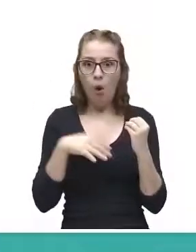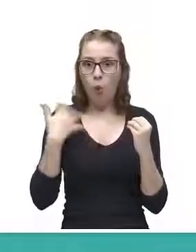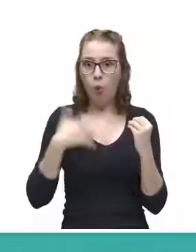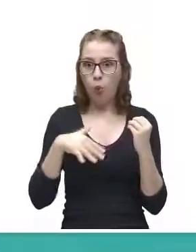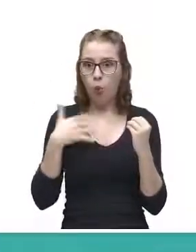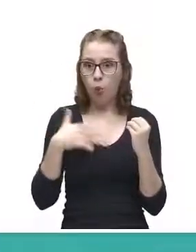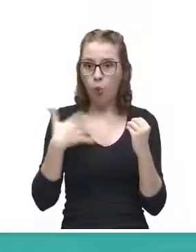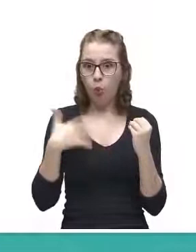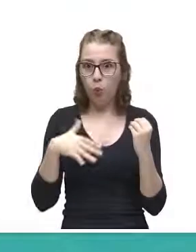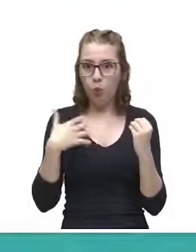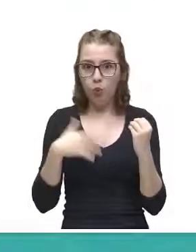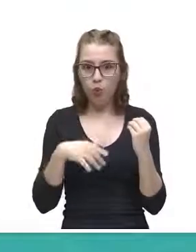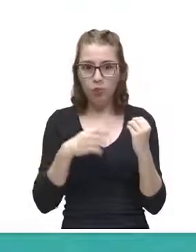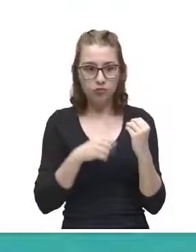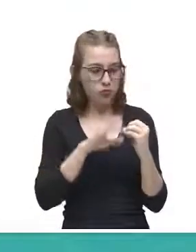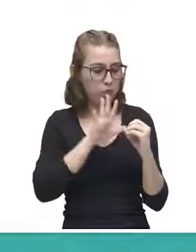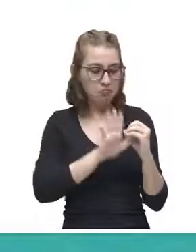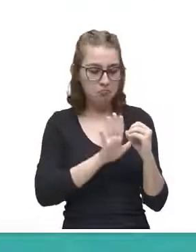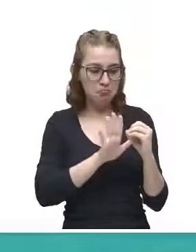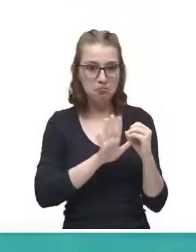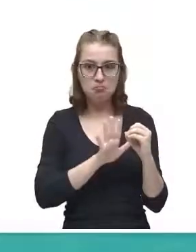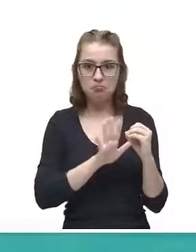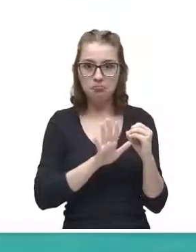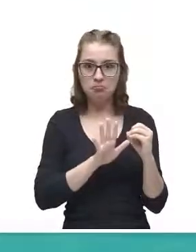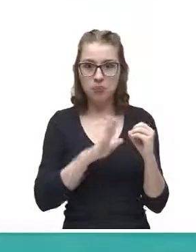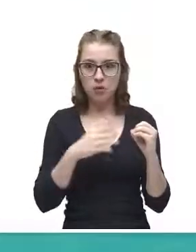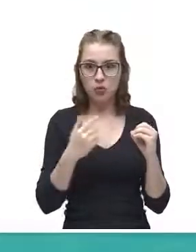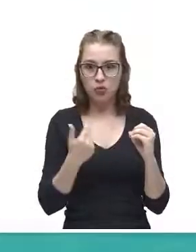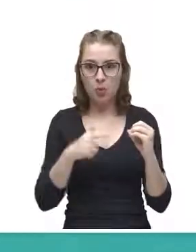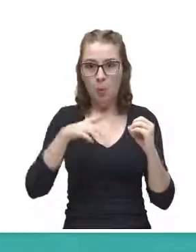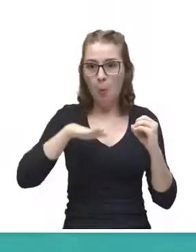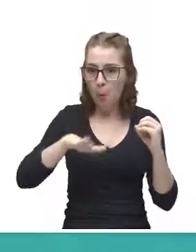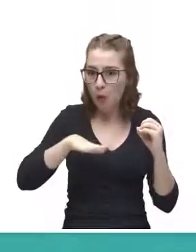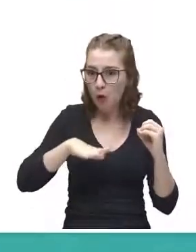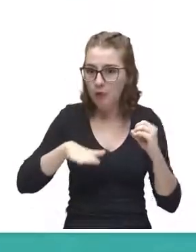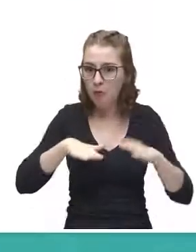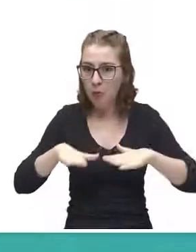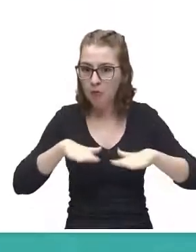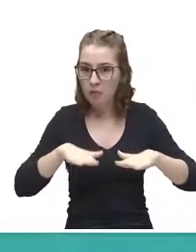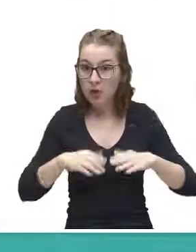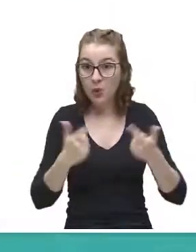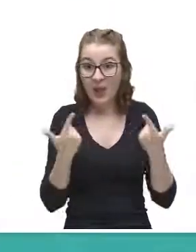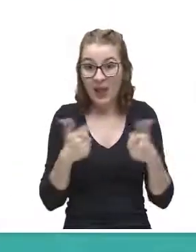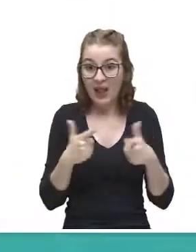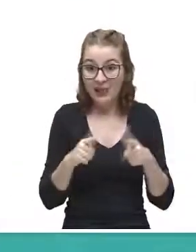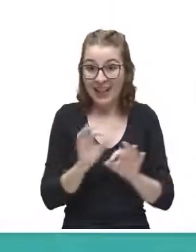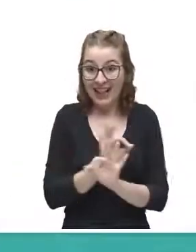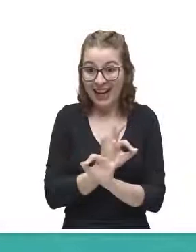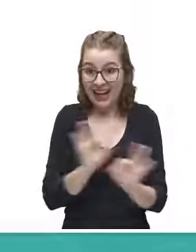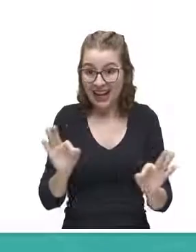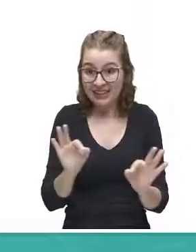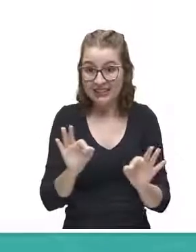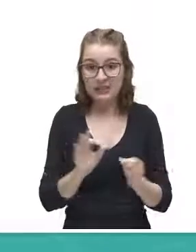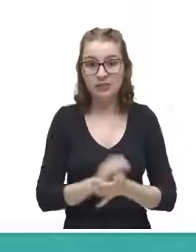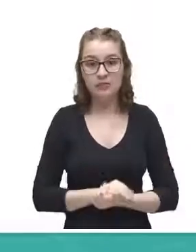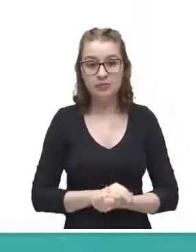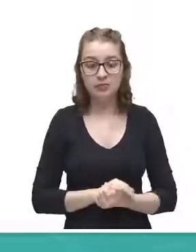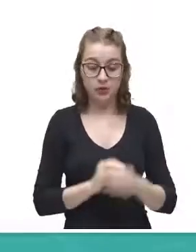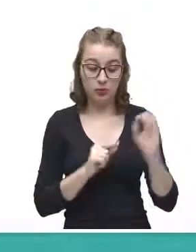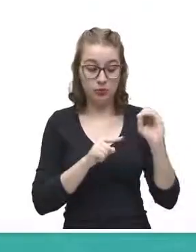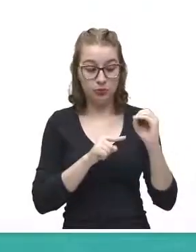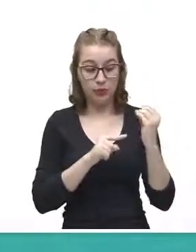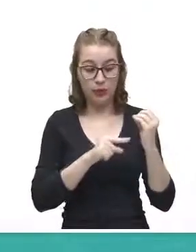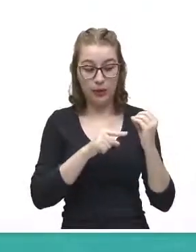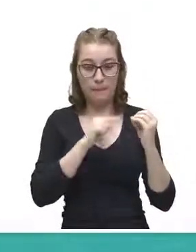ali, ele não gira, não faz nada, nem um movimento de translação, nem um movimento de rotação? Então, olha só, quando